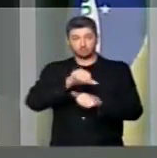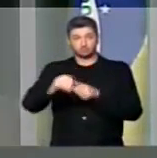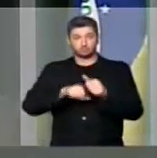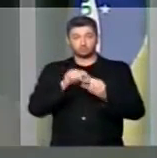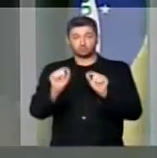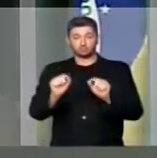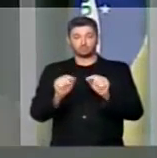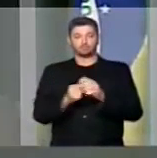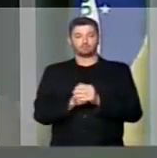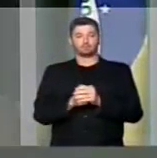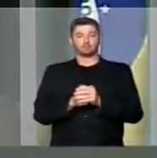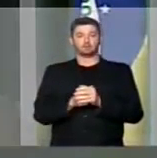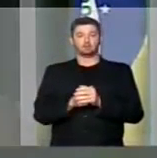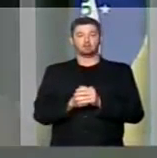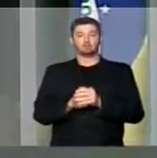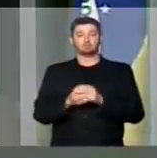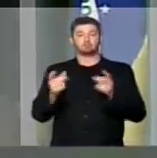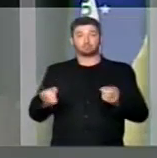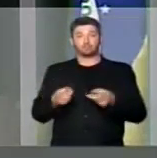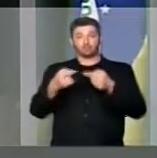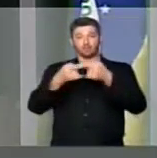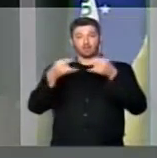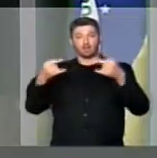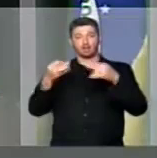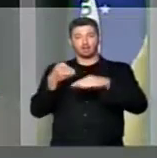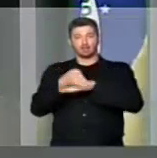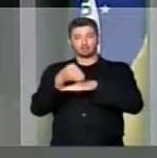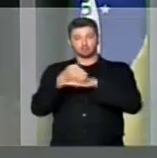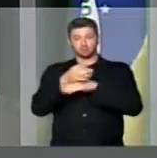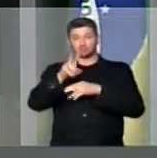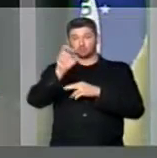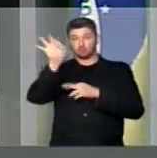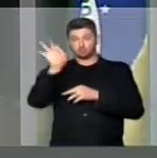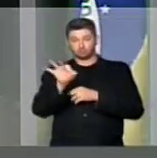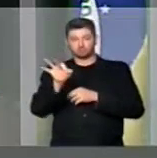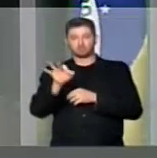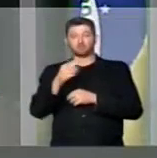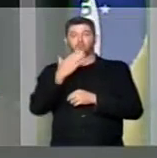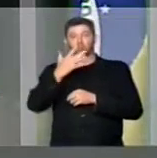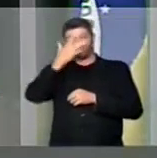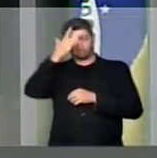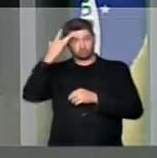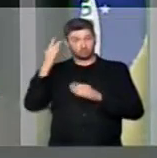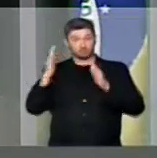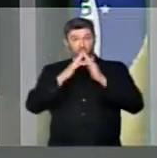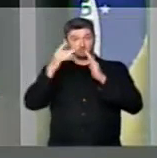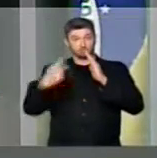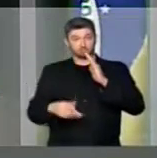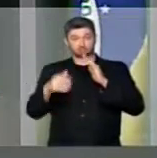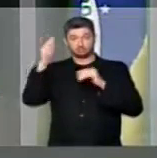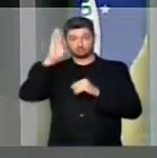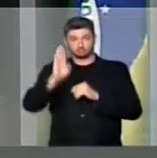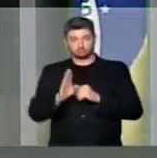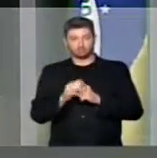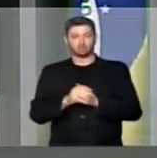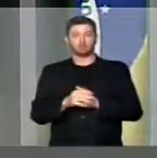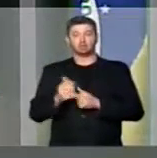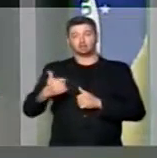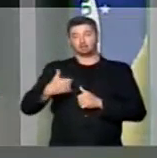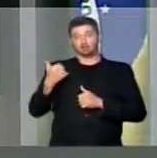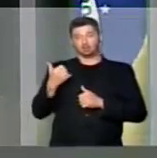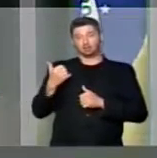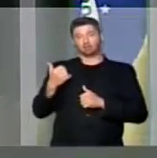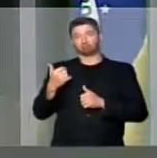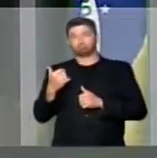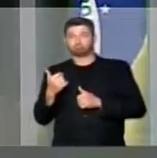determinando a venda de ingressos com desconto de 50% para pessoas residentes no Brasil com idade